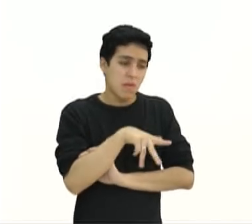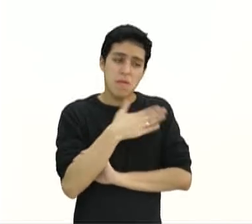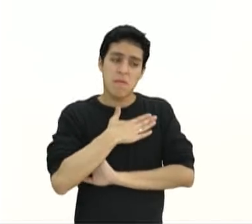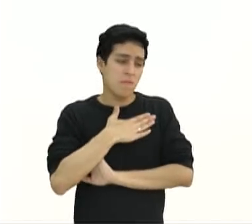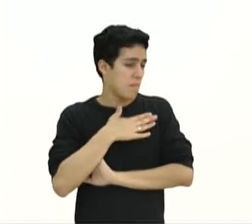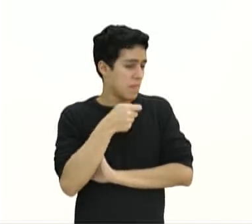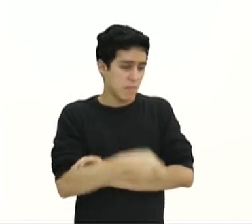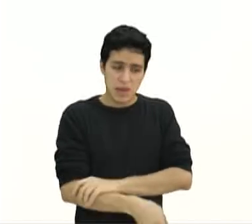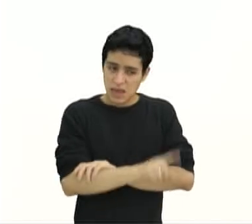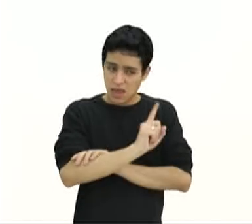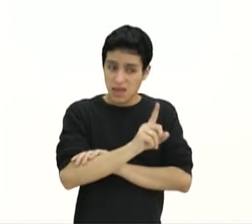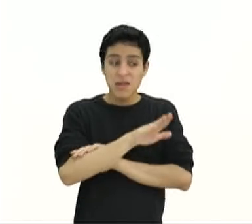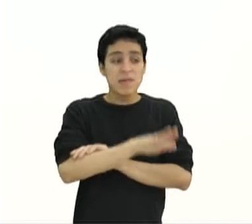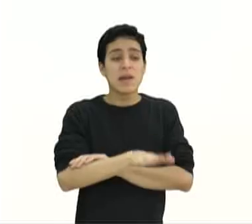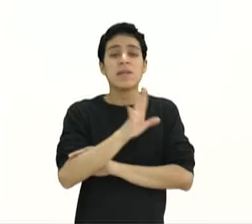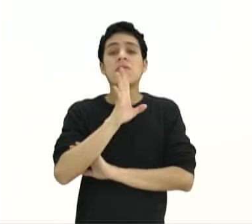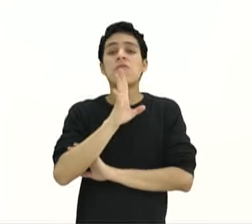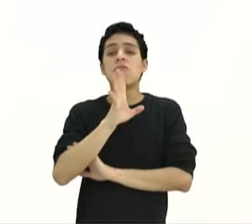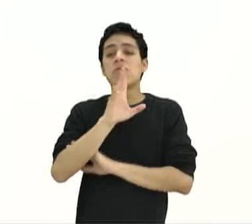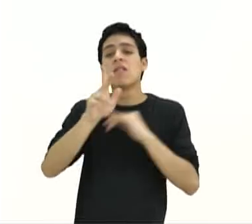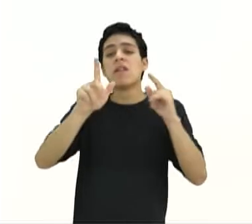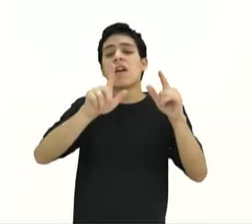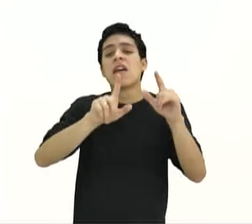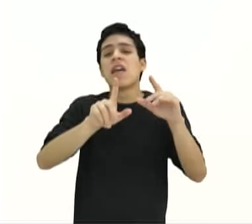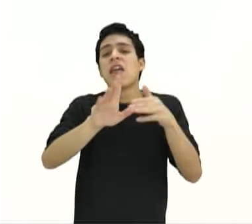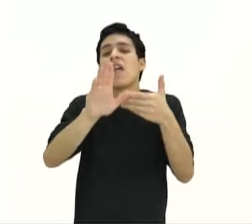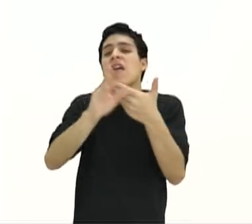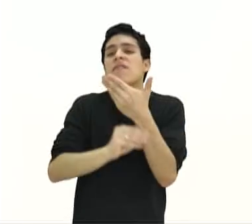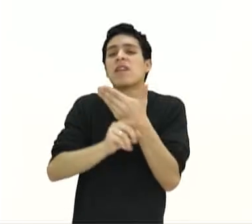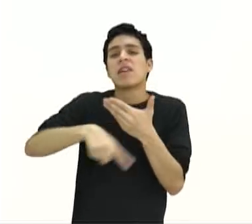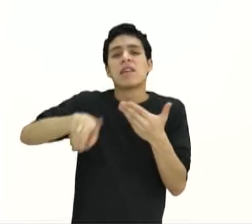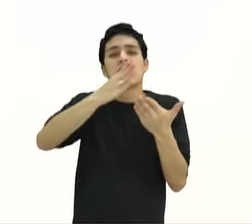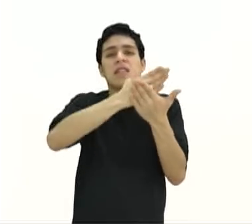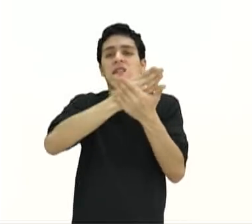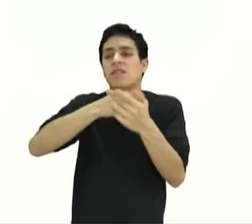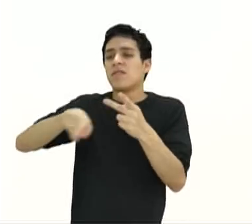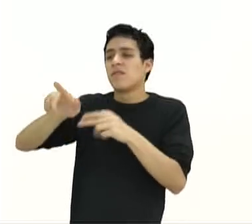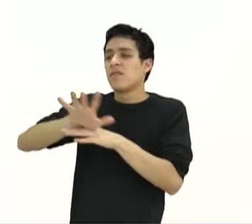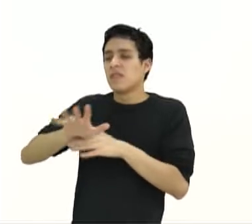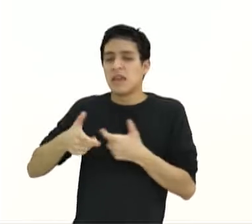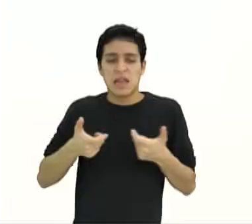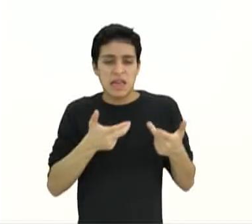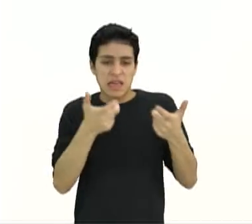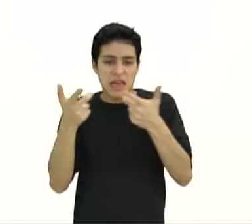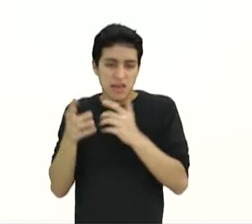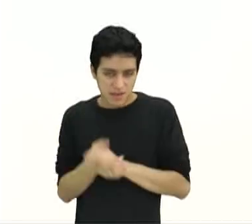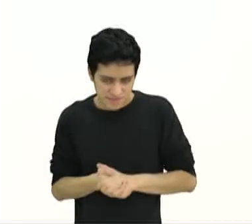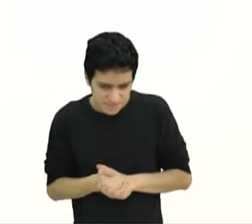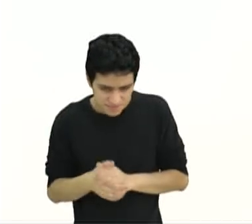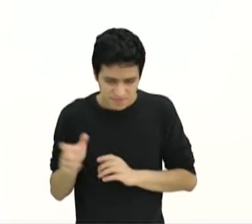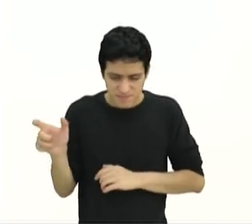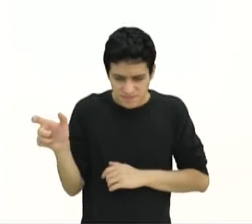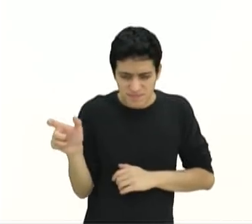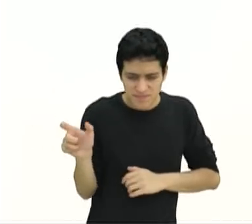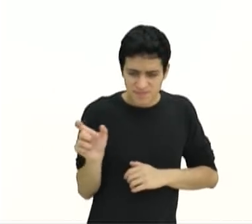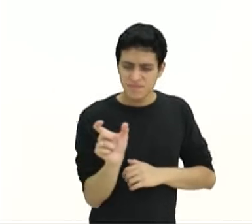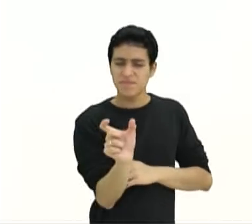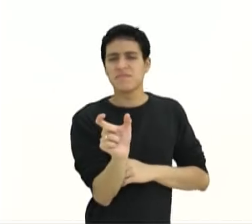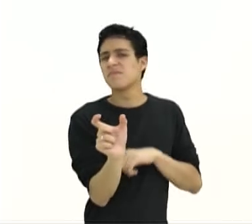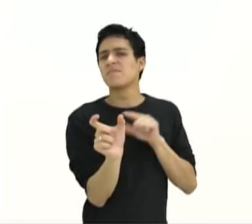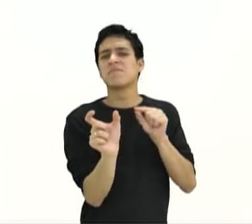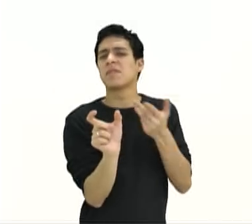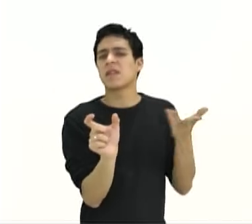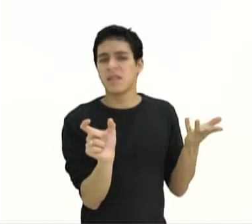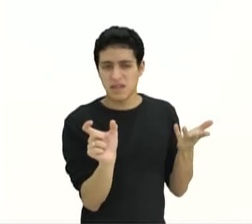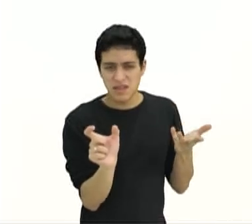precisa conhecer de onde são as referências que vê em filmes, livros e games. O emprego da palavra destacada revela que